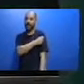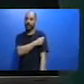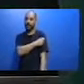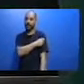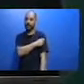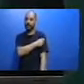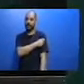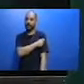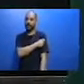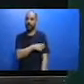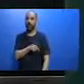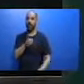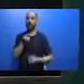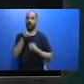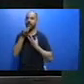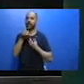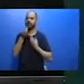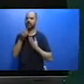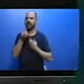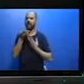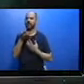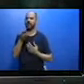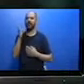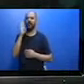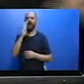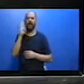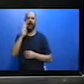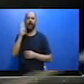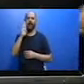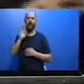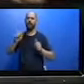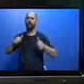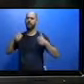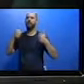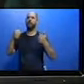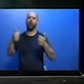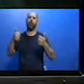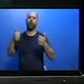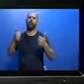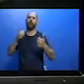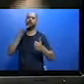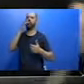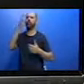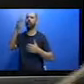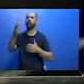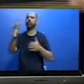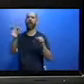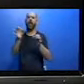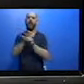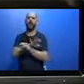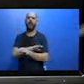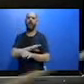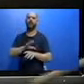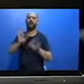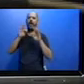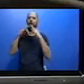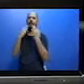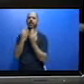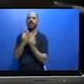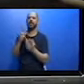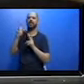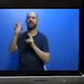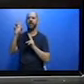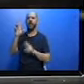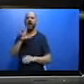mensagem legal tudo ficará bem tudo vai passar família esperança amor